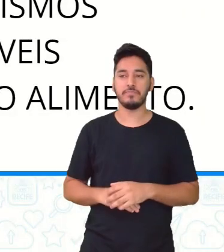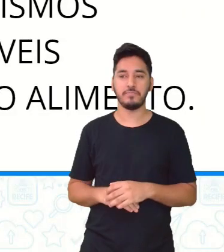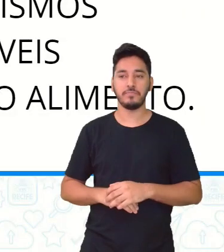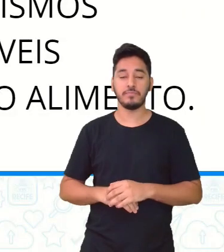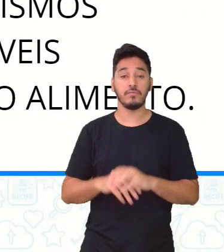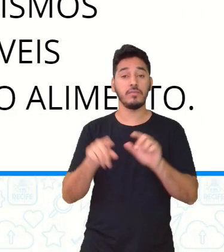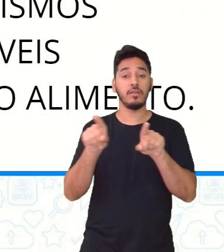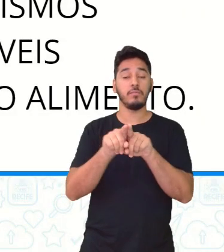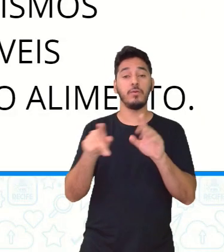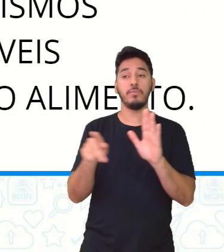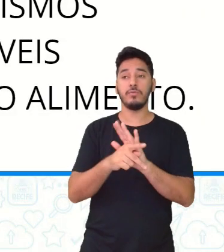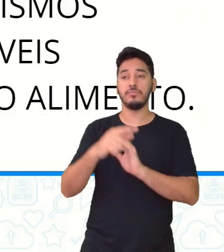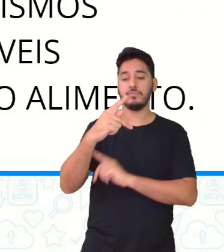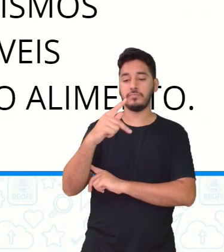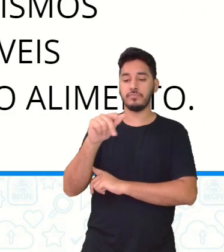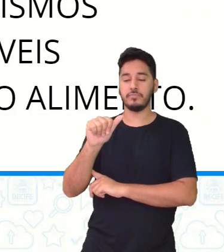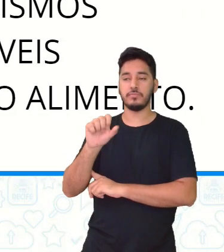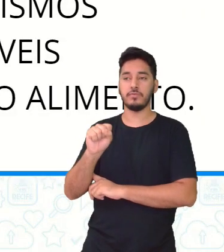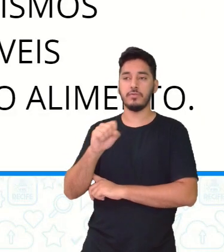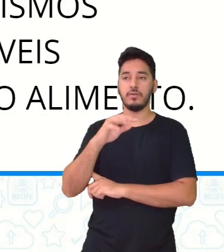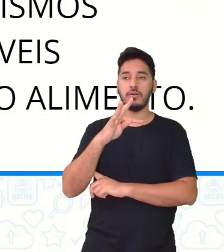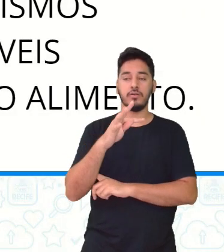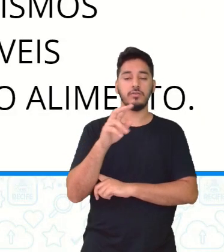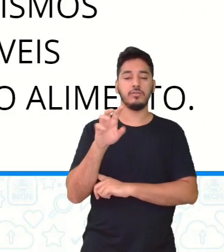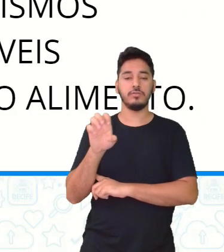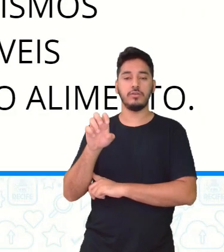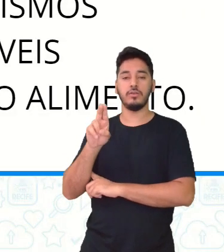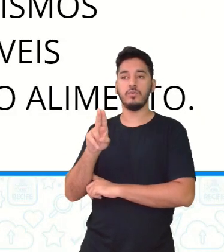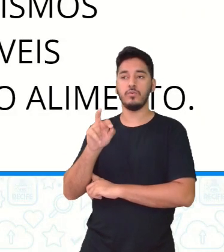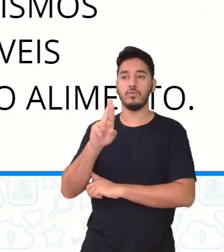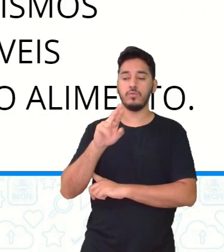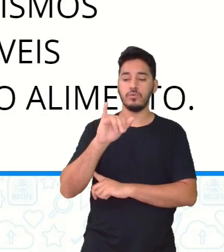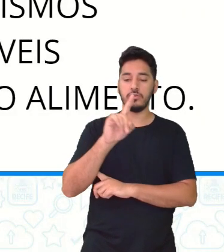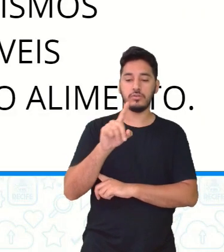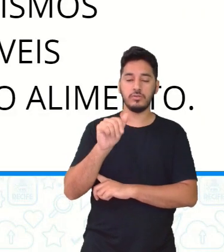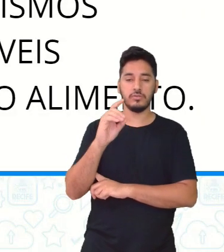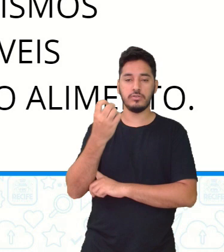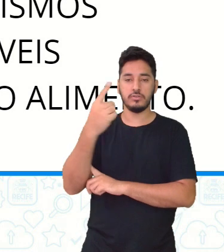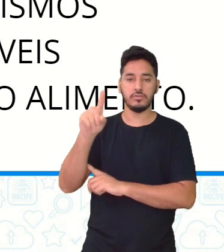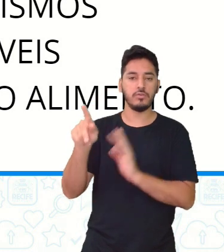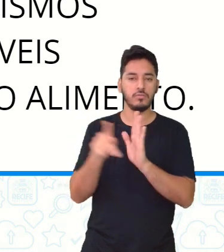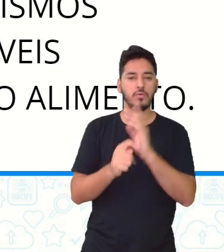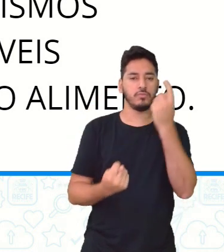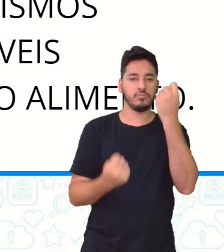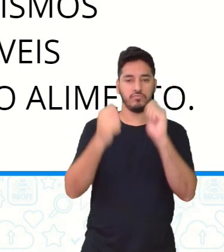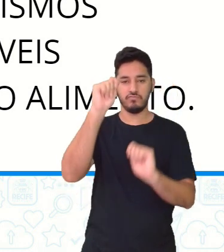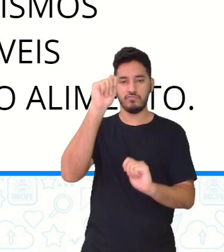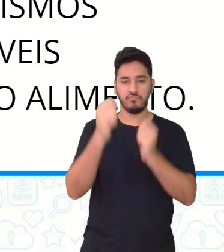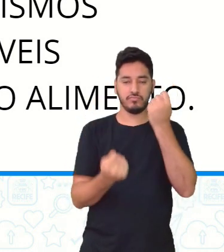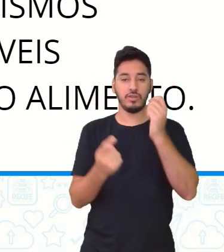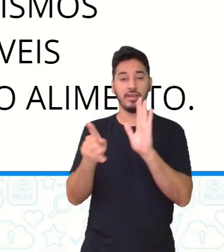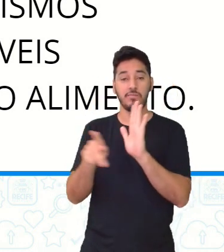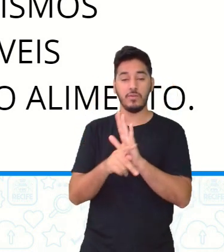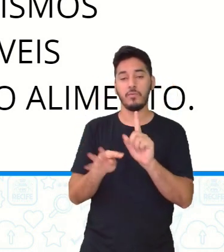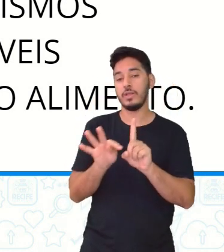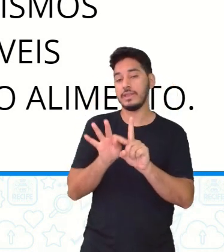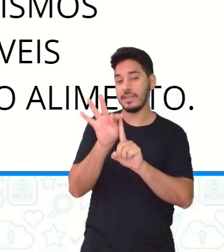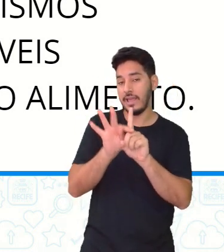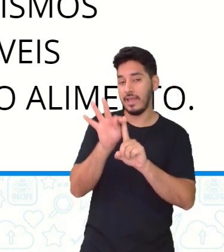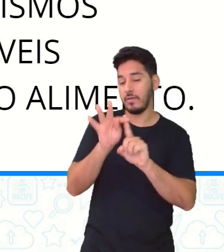Temos também o processo de pasteurização, que é um processo industrial. É um tratamento térmico que